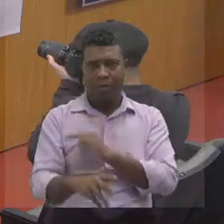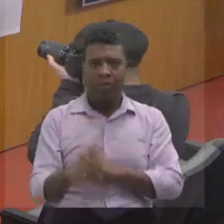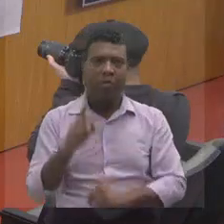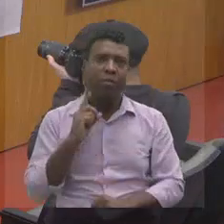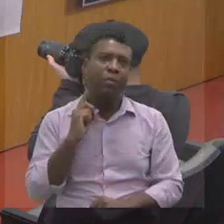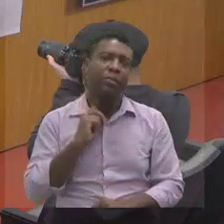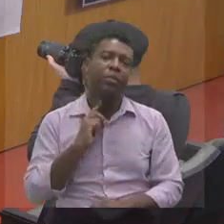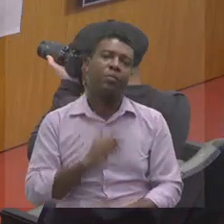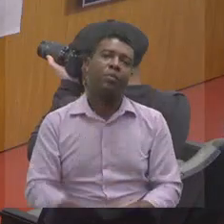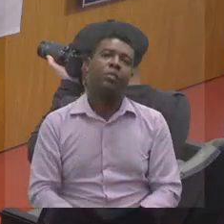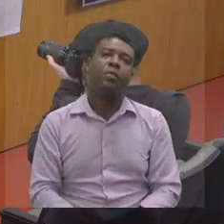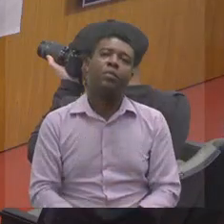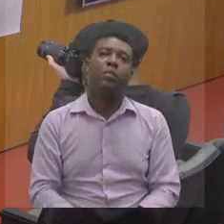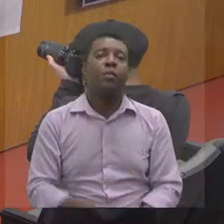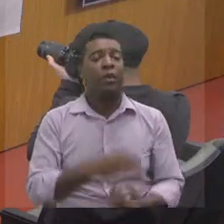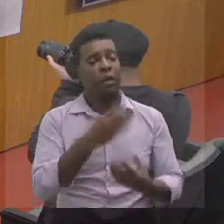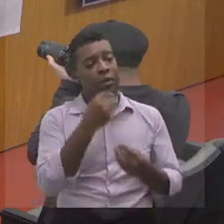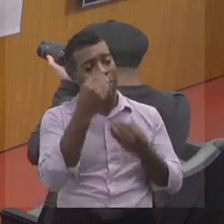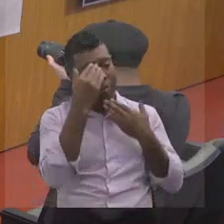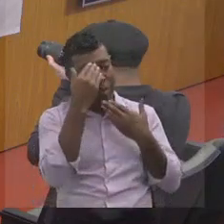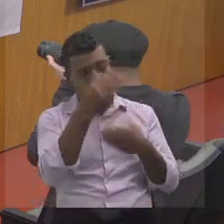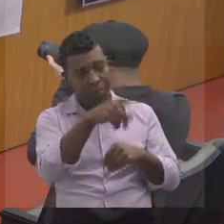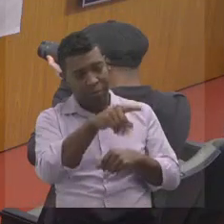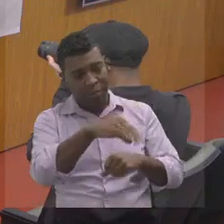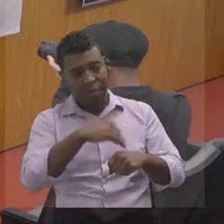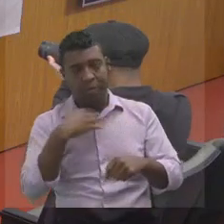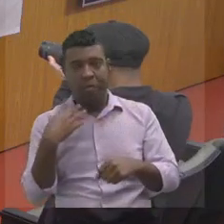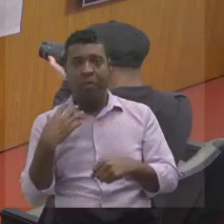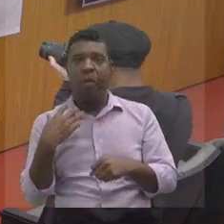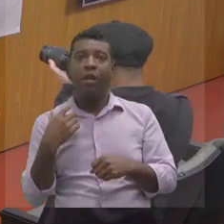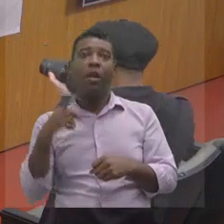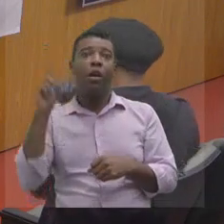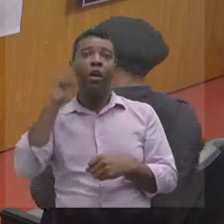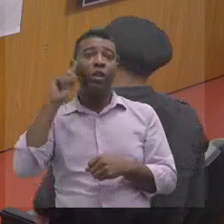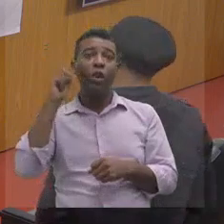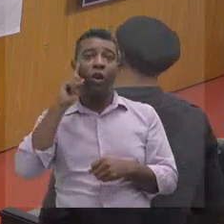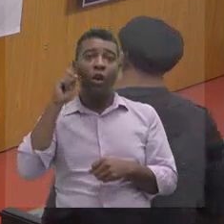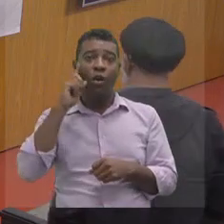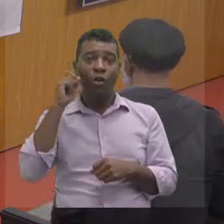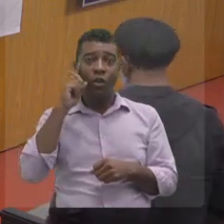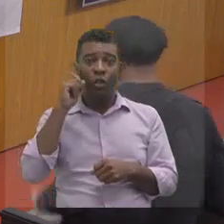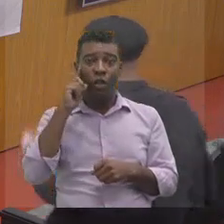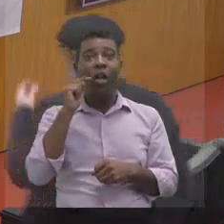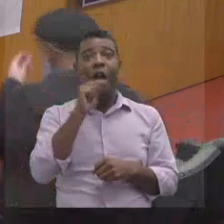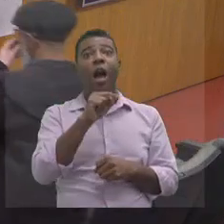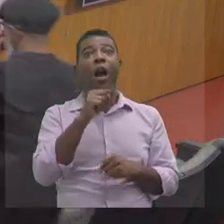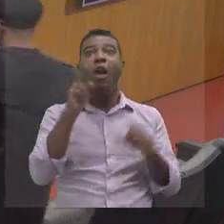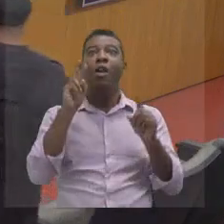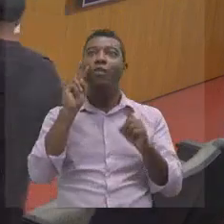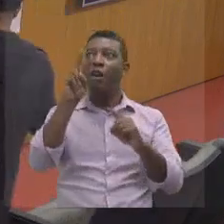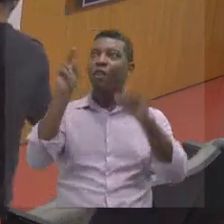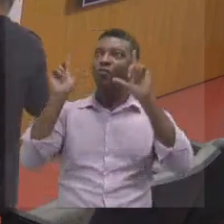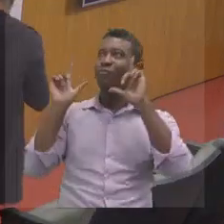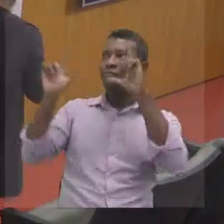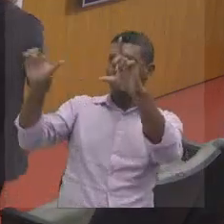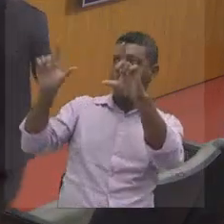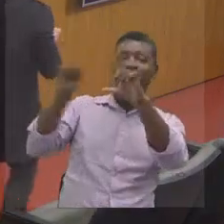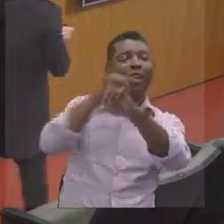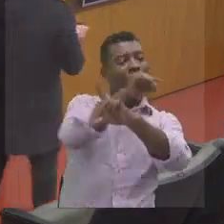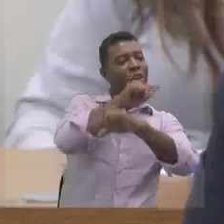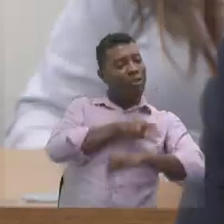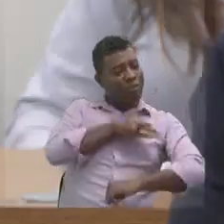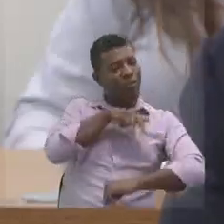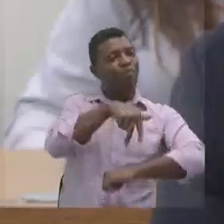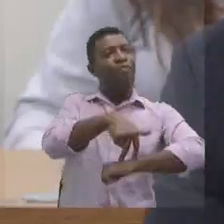eu brincava Deputado todo dia que eu tô indo ali para o trabalho eu vejo seu Outdoor ali então sempre lembro né da senhora sempre legitimamente defendendo né